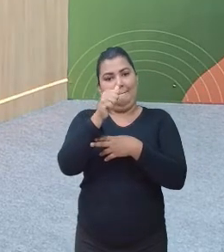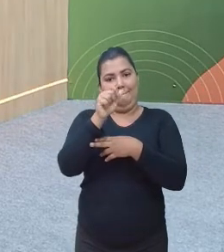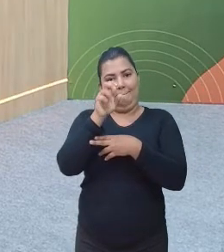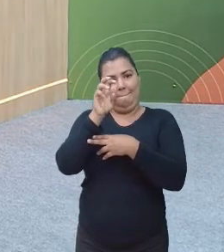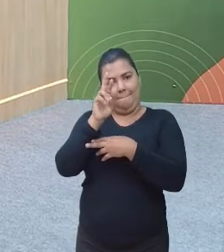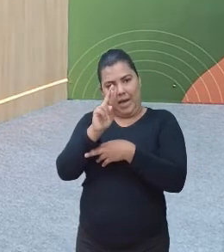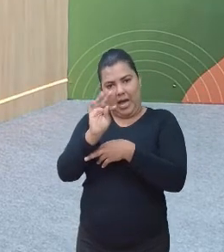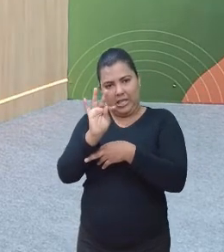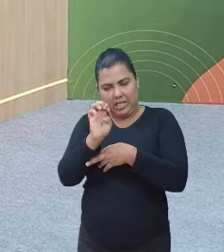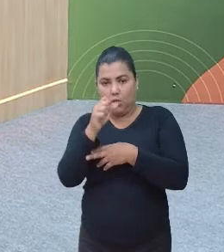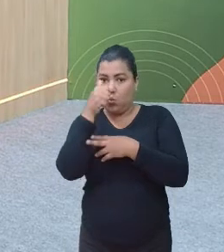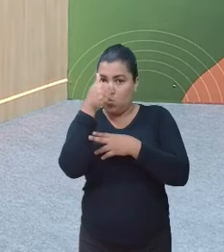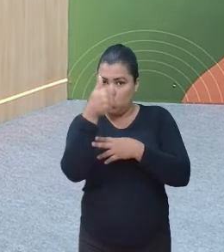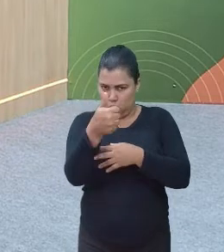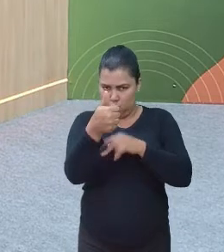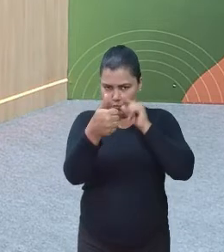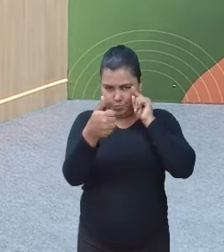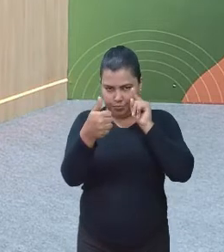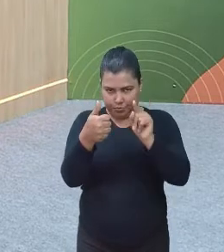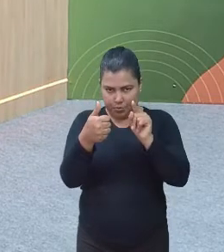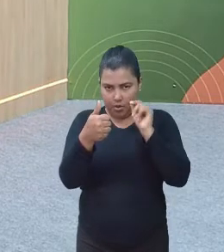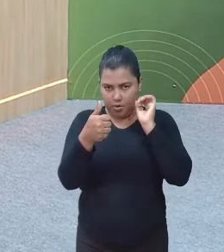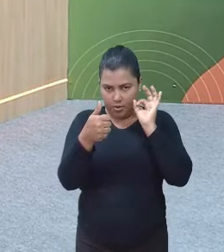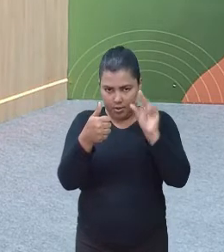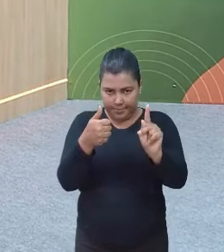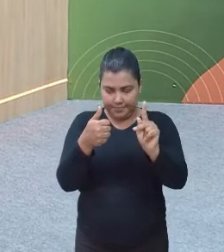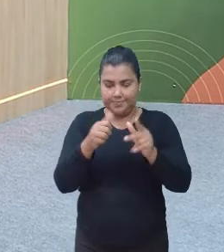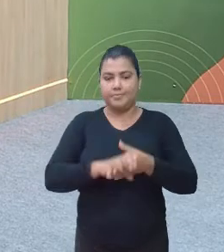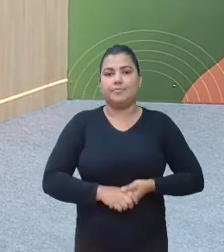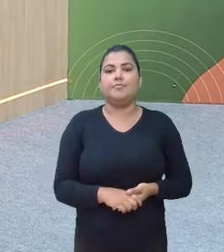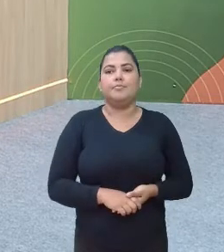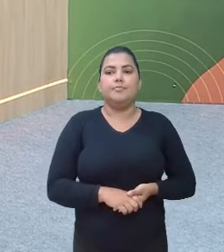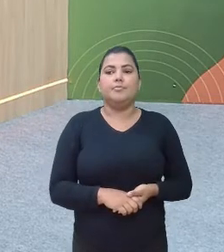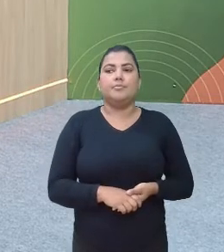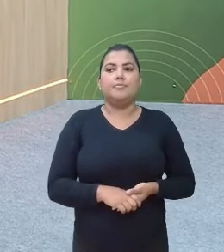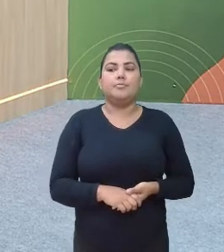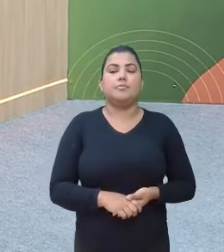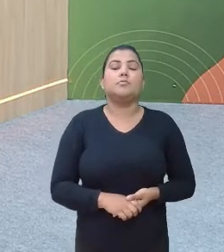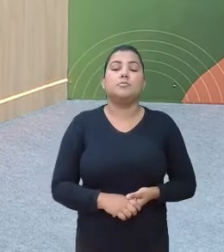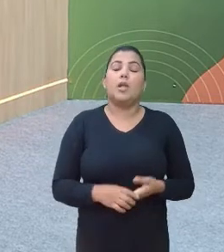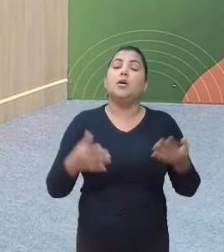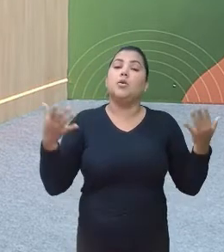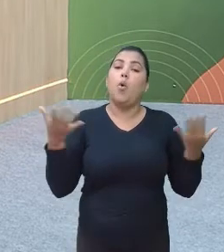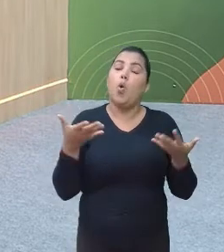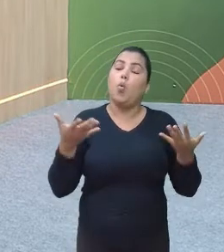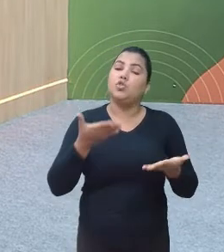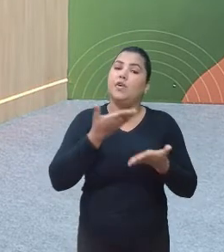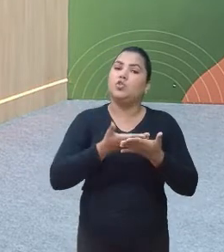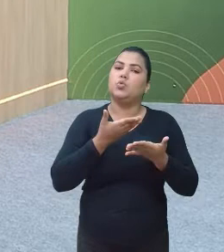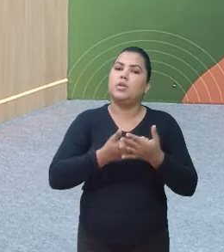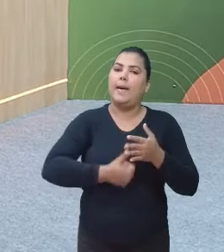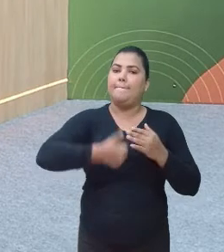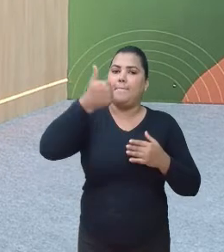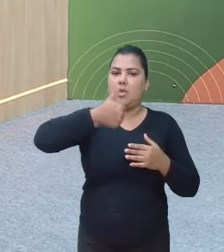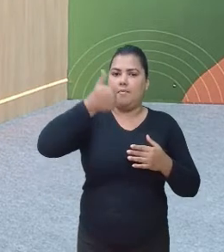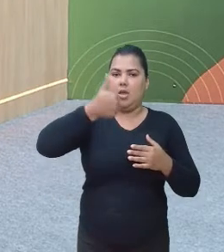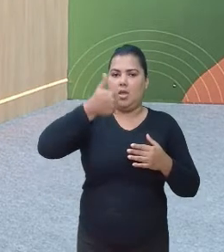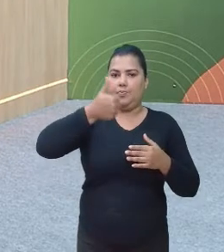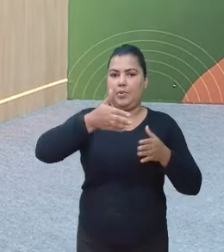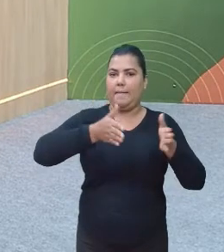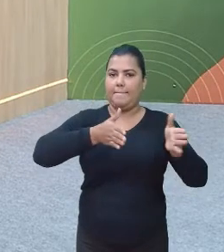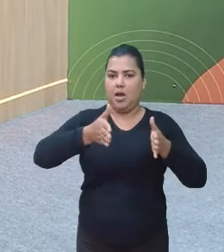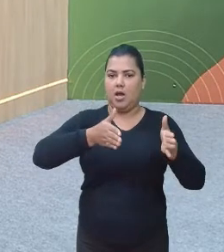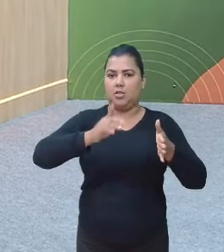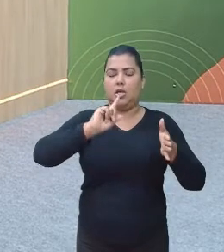nossa observação em duas partes, tá certo? Na aula de hoje, a gente vai dar uma ênfase maior a essa primeira parte, vamos mencionar ainda a